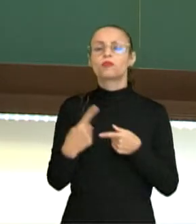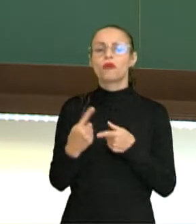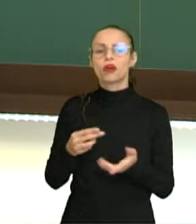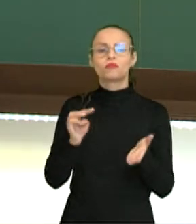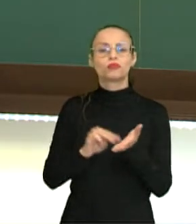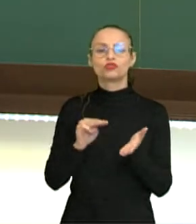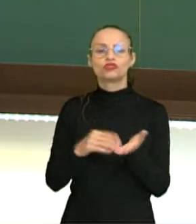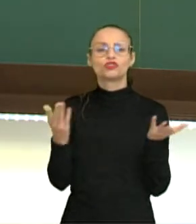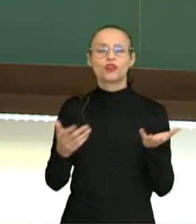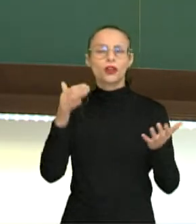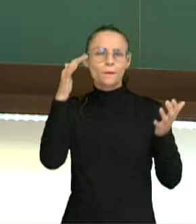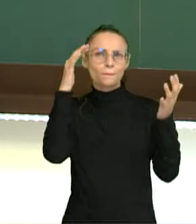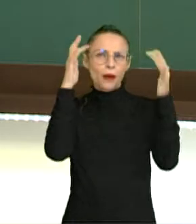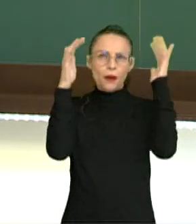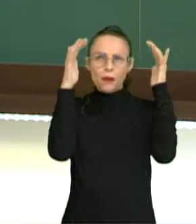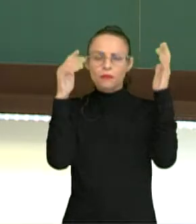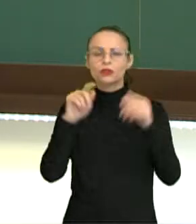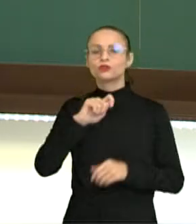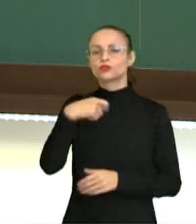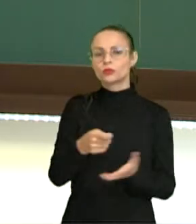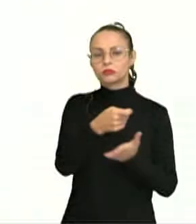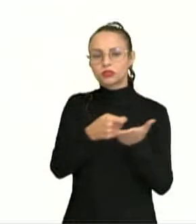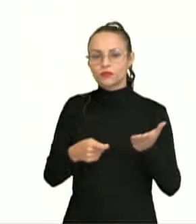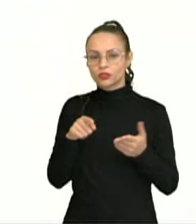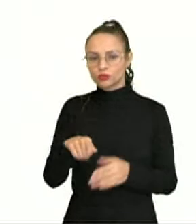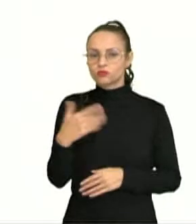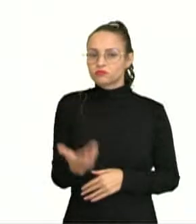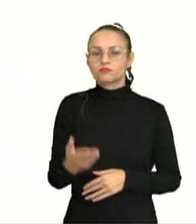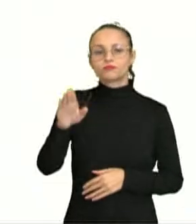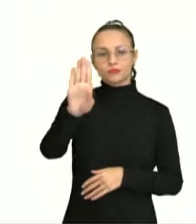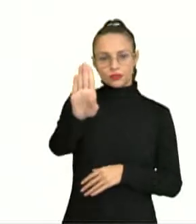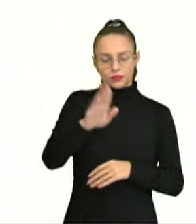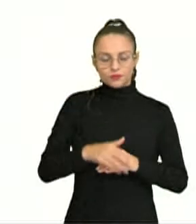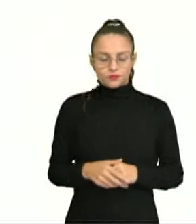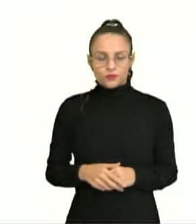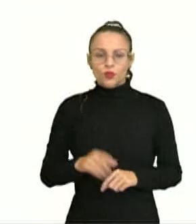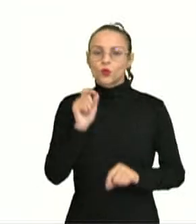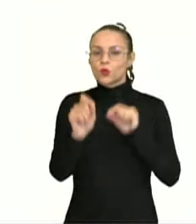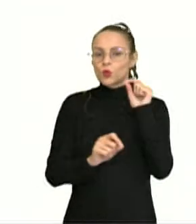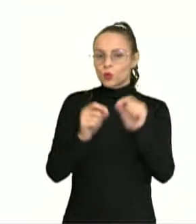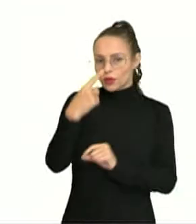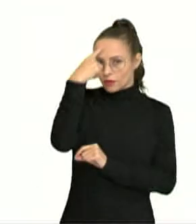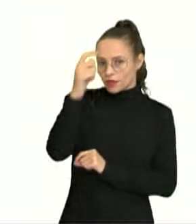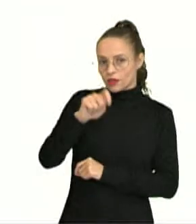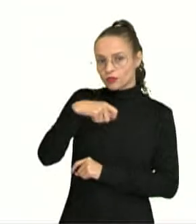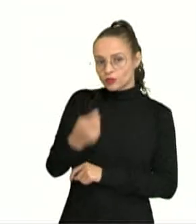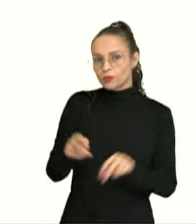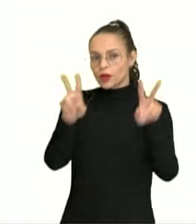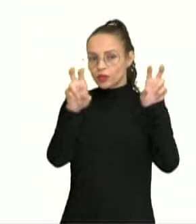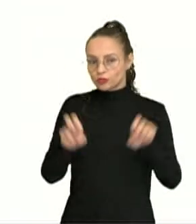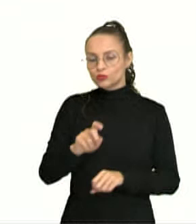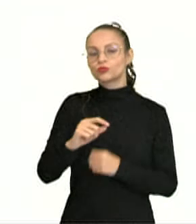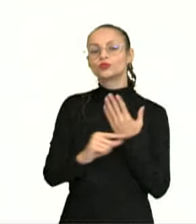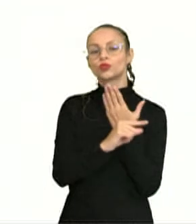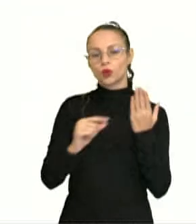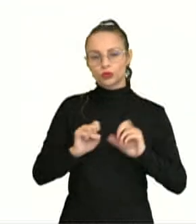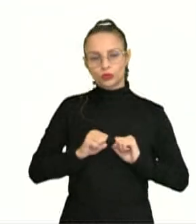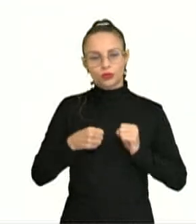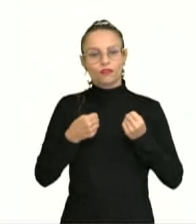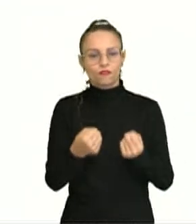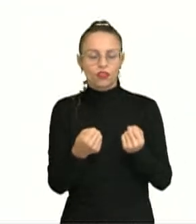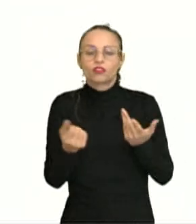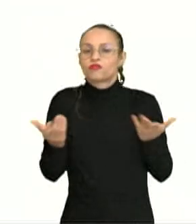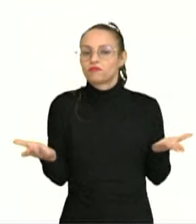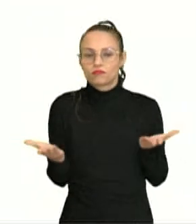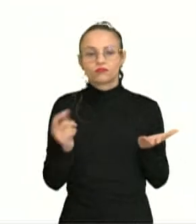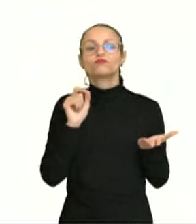movimentou a cabeça dele para escrever isso? Na B, qual é a ideia sobre o assunto que o cronista defende em sua crônica?